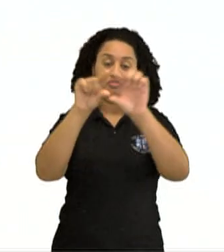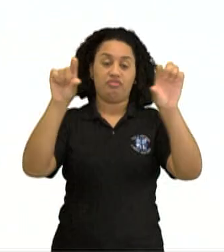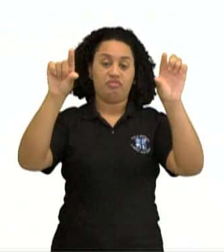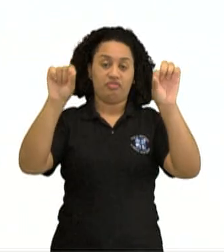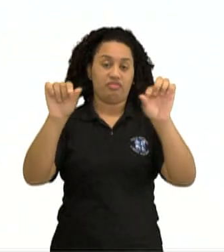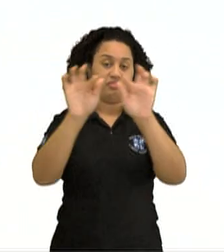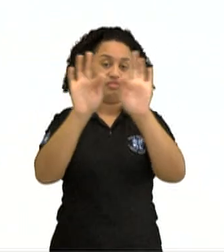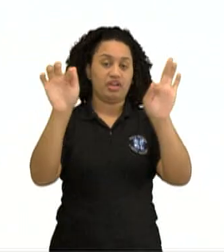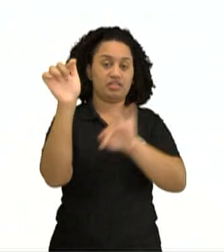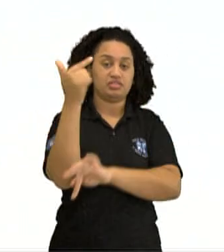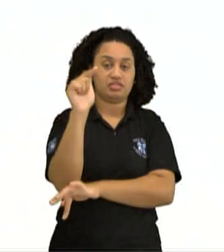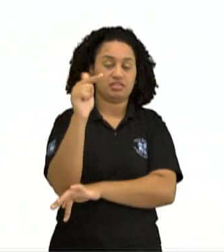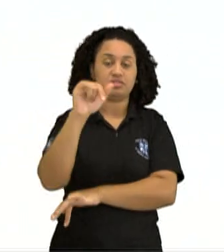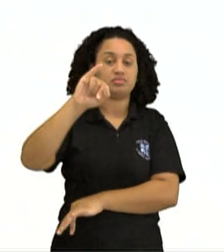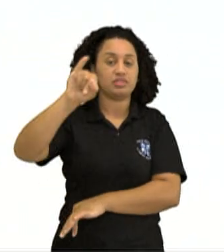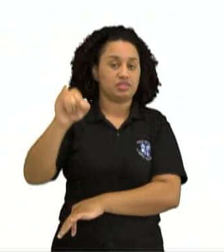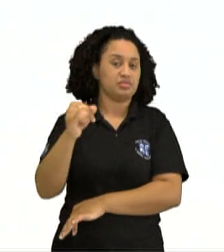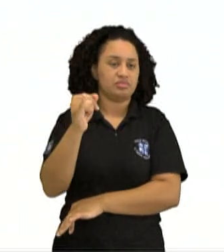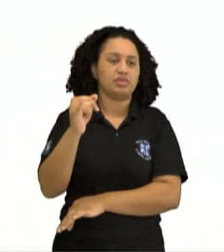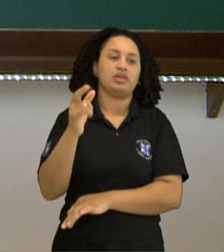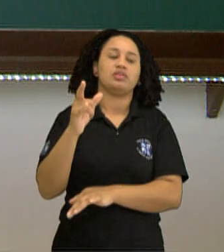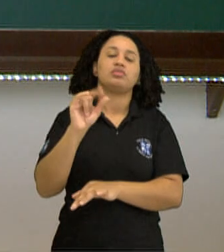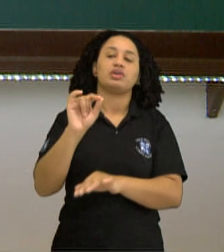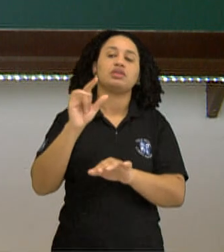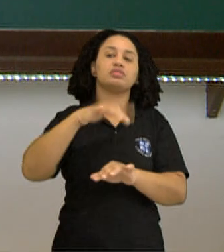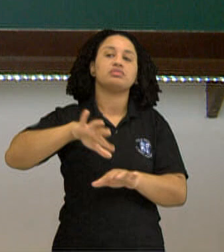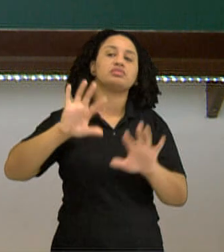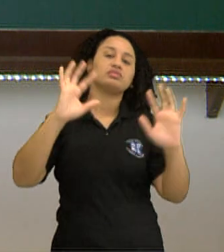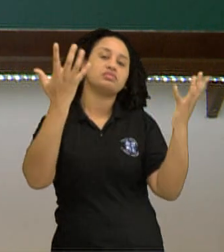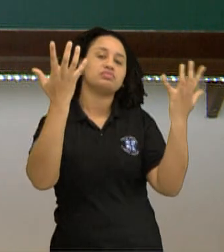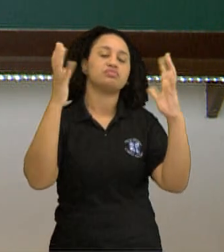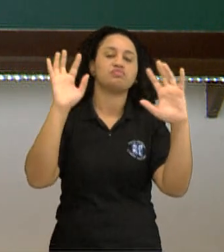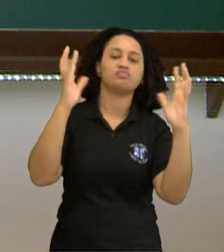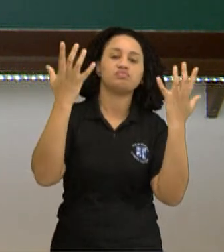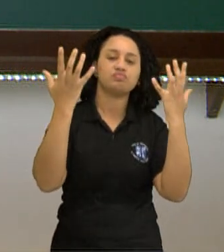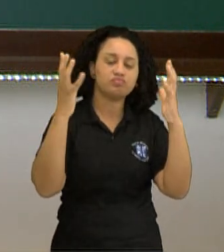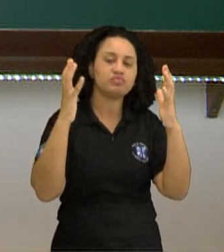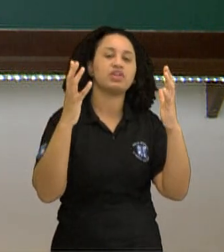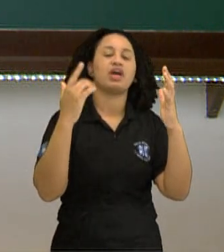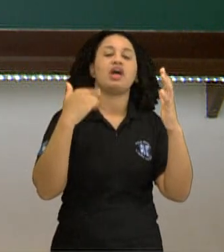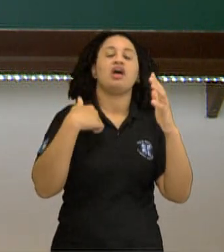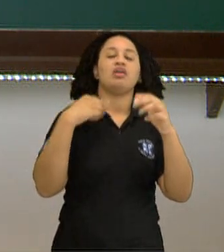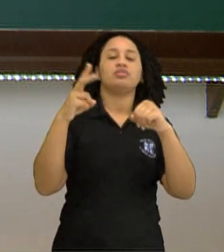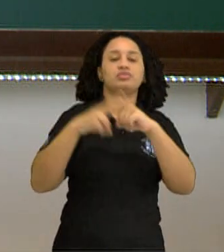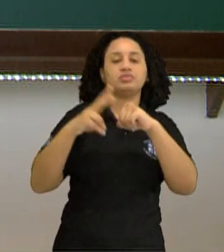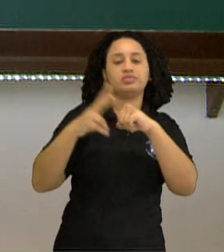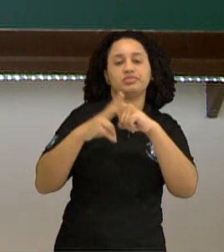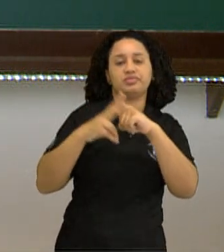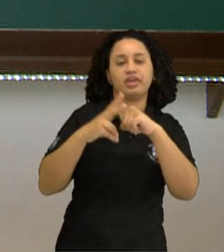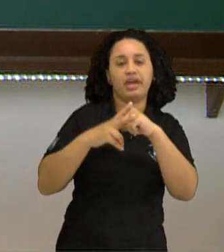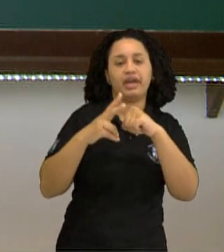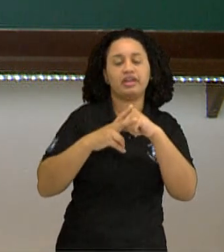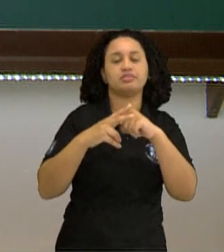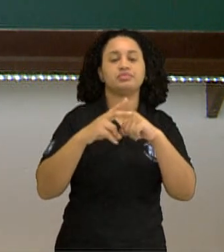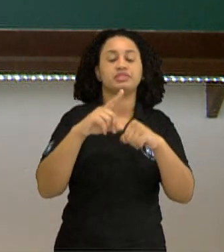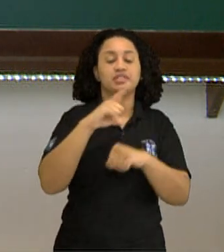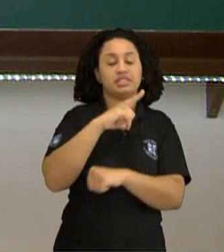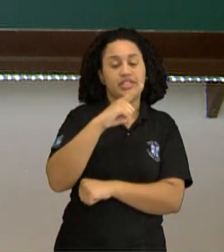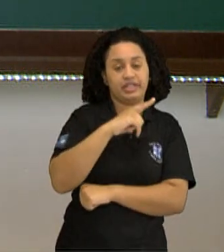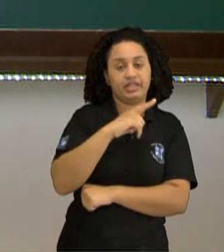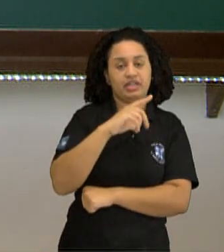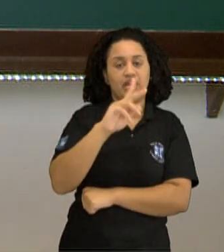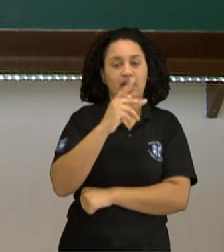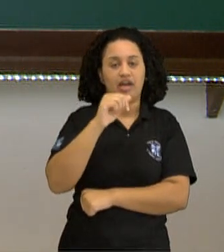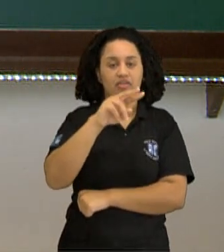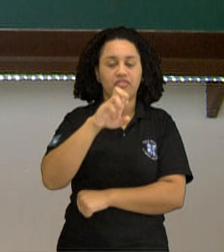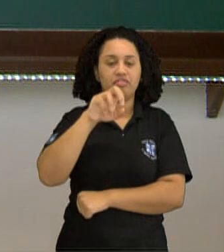sujeito, que é o caso em que eu tenho fenômenos meteorológicos, os verbos haver e existir